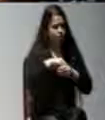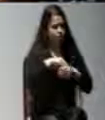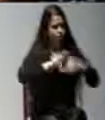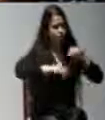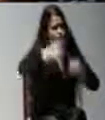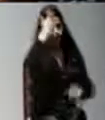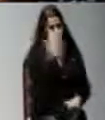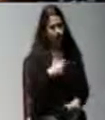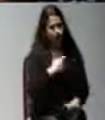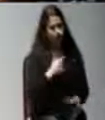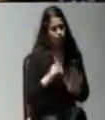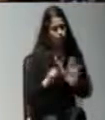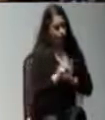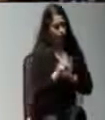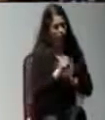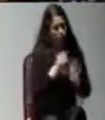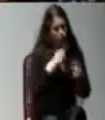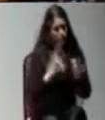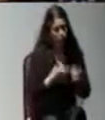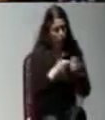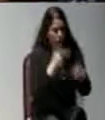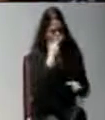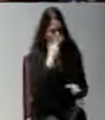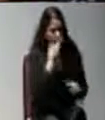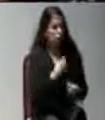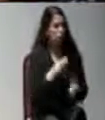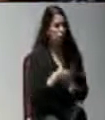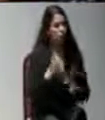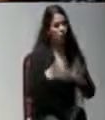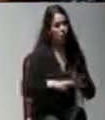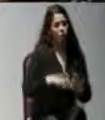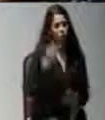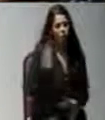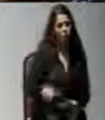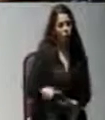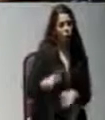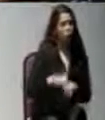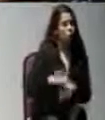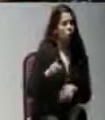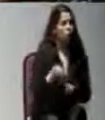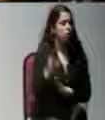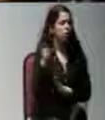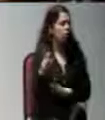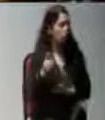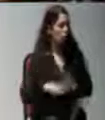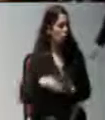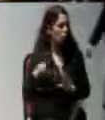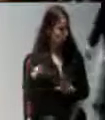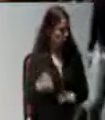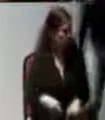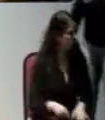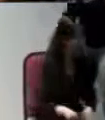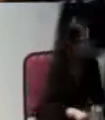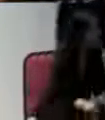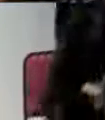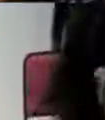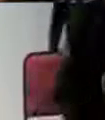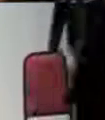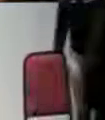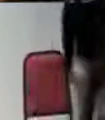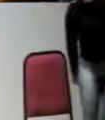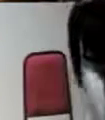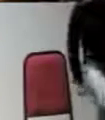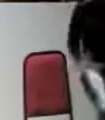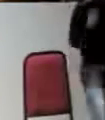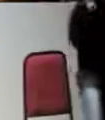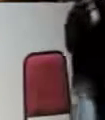o fato de que a vida sempre depende de alguém, está sempre. A tese de Butler provoca uma